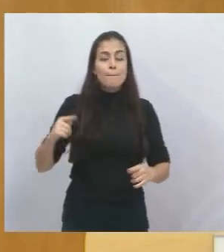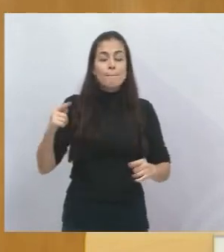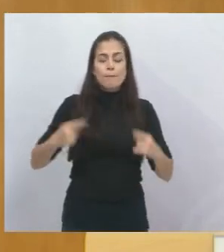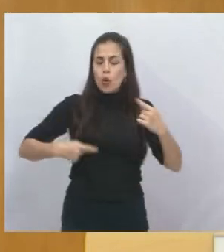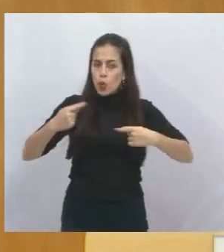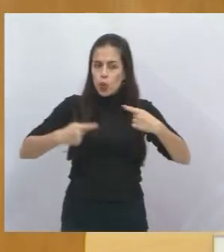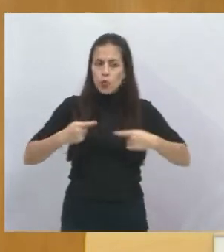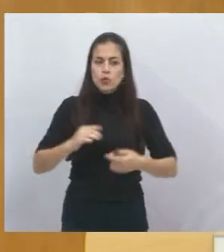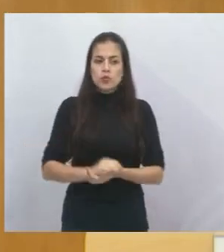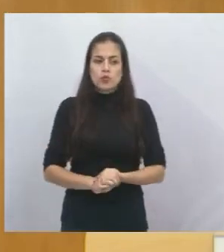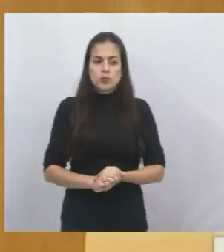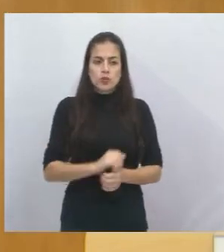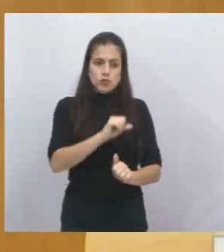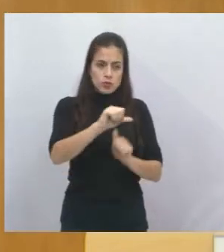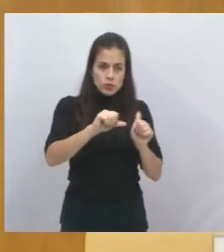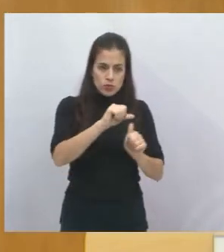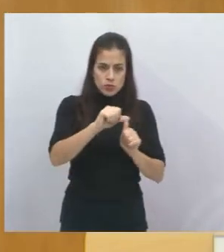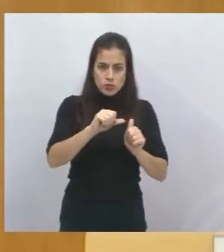Reforma de Fernando Henrique.